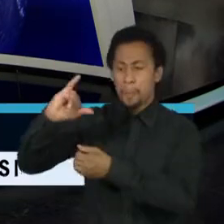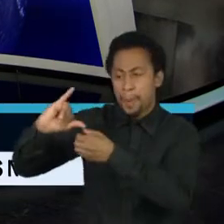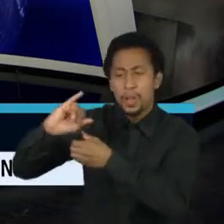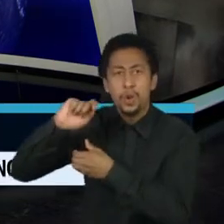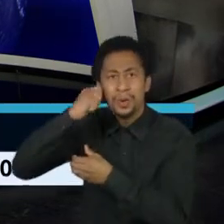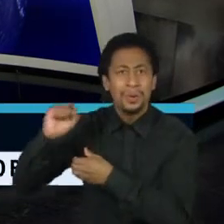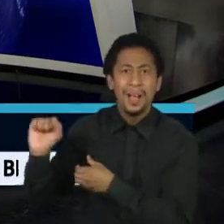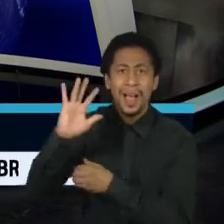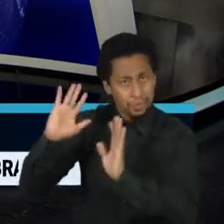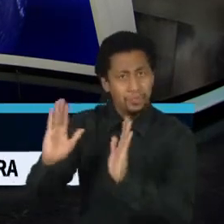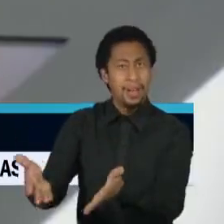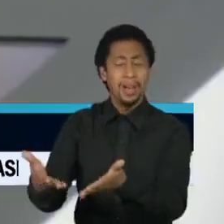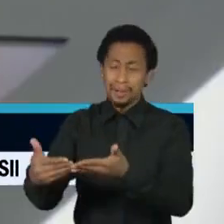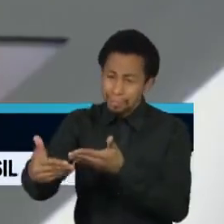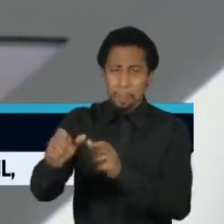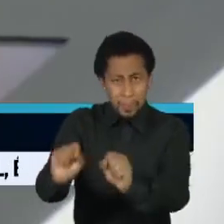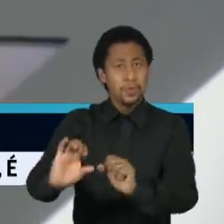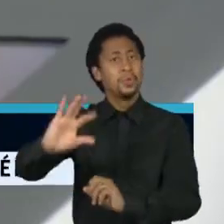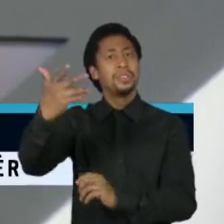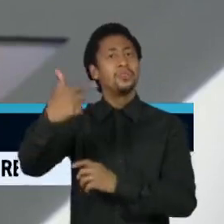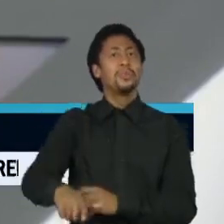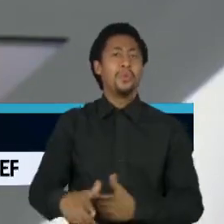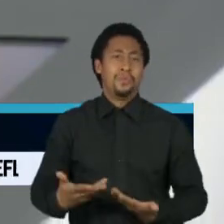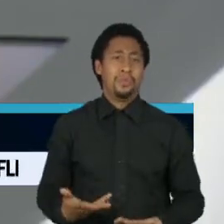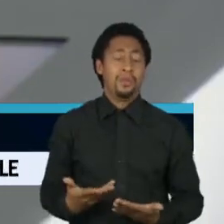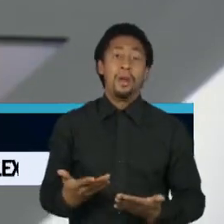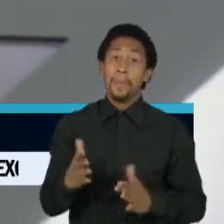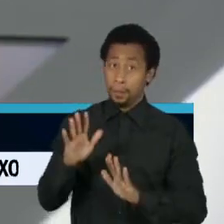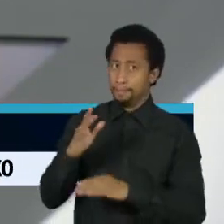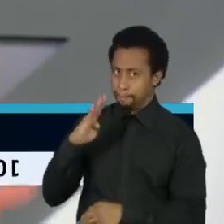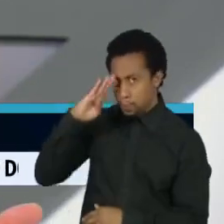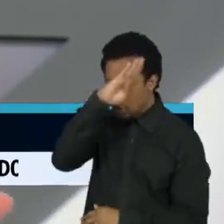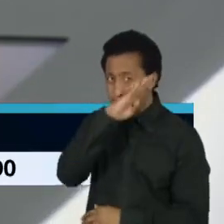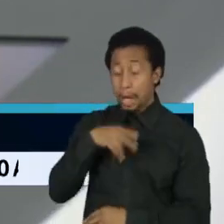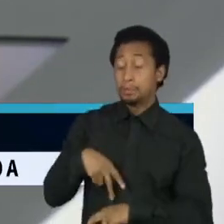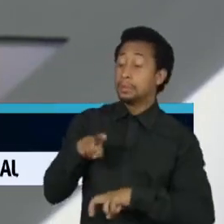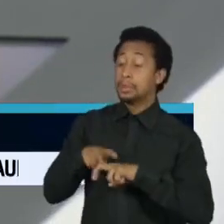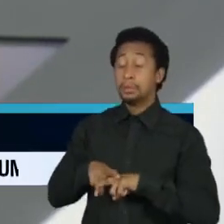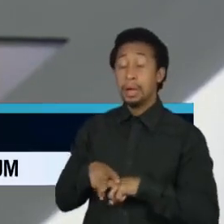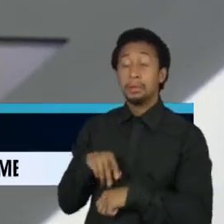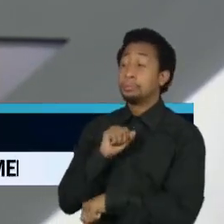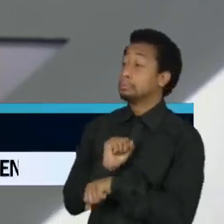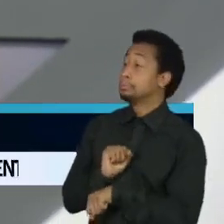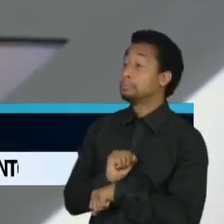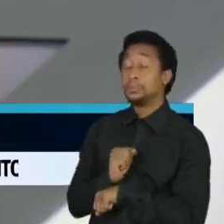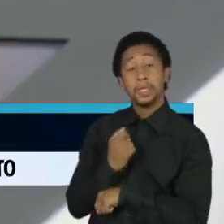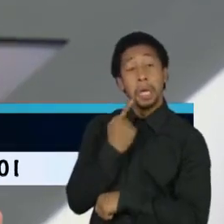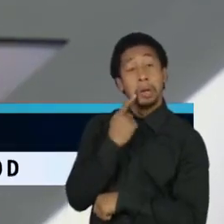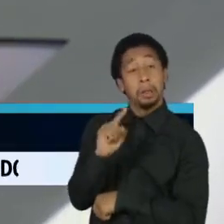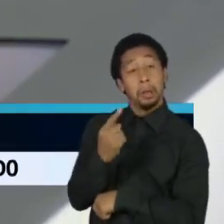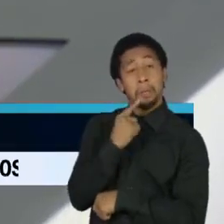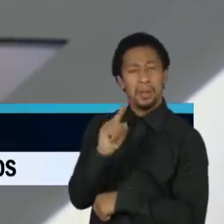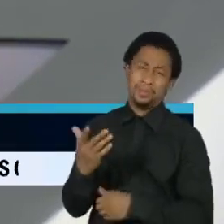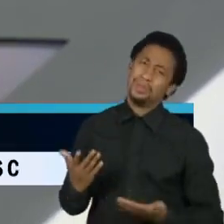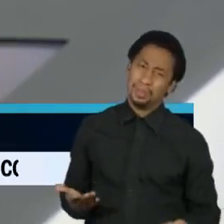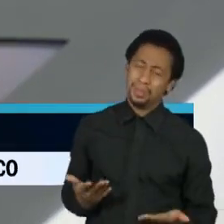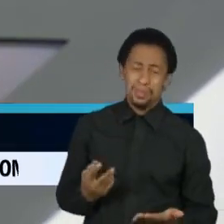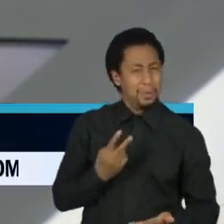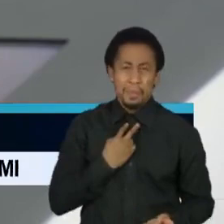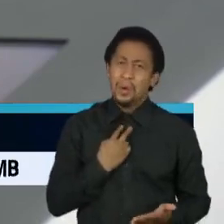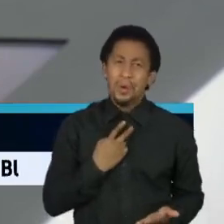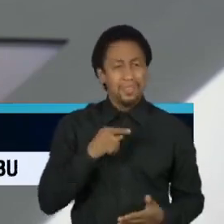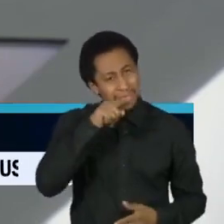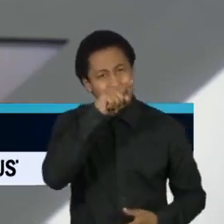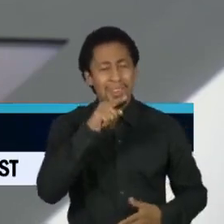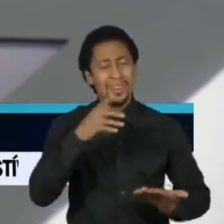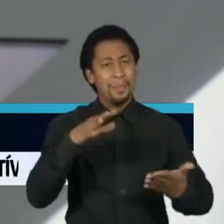pode ficar sentado e esperando reclamar na próxima aumento, é a omissão como presidente, como líder. E depois você vê